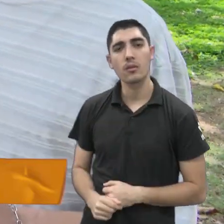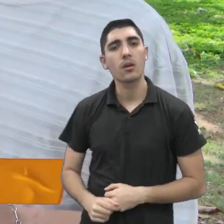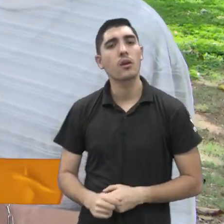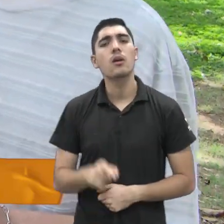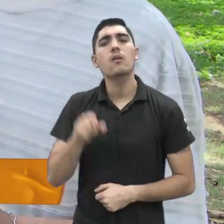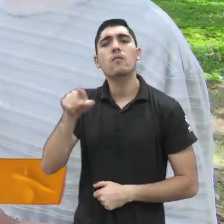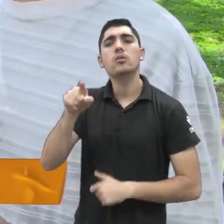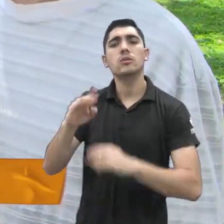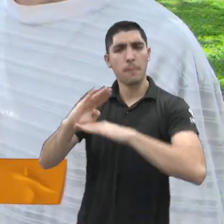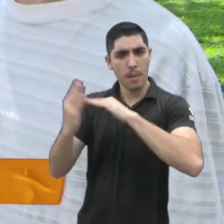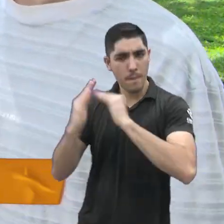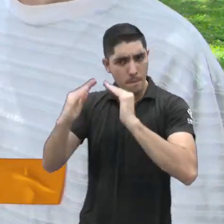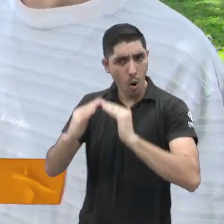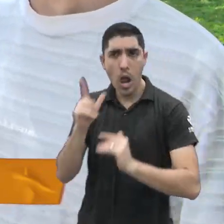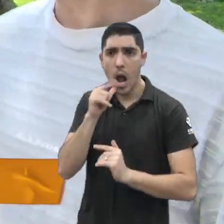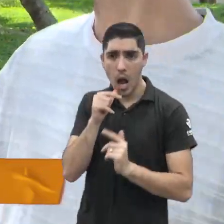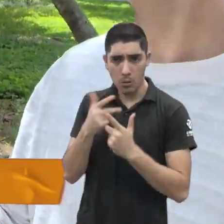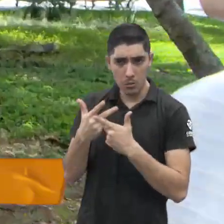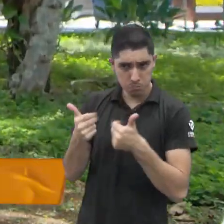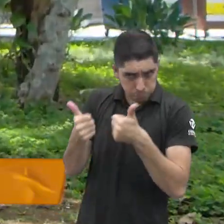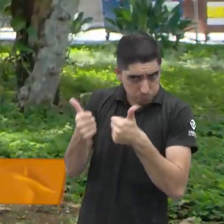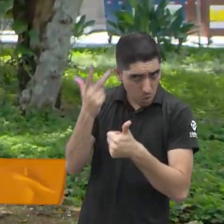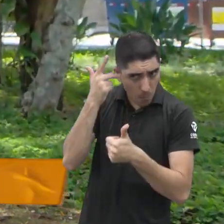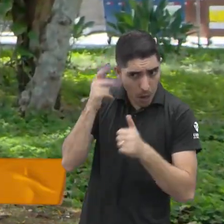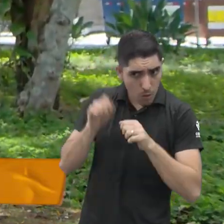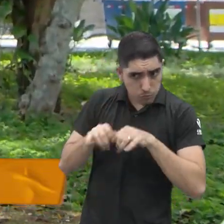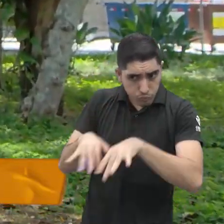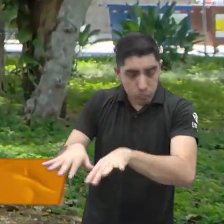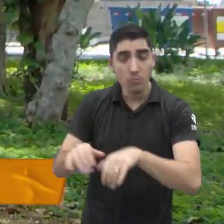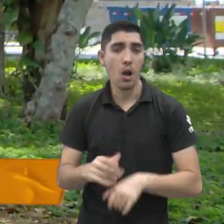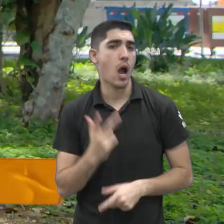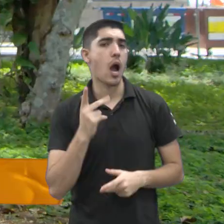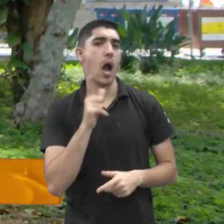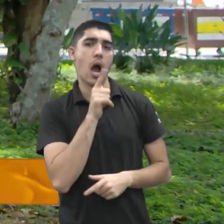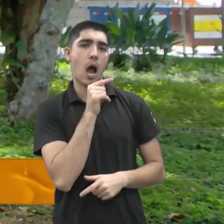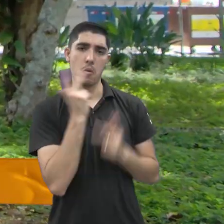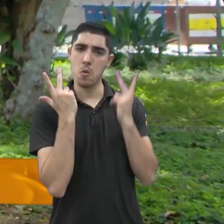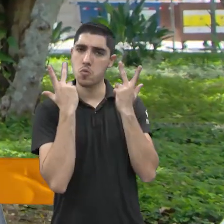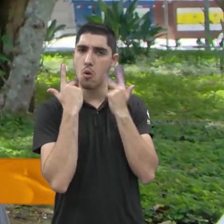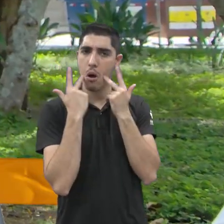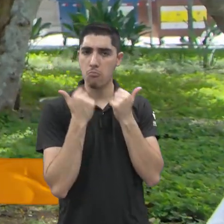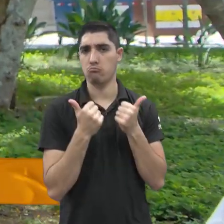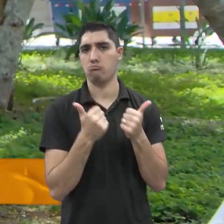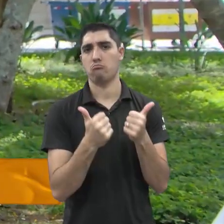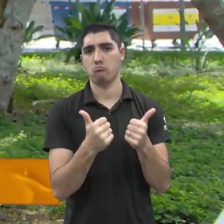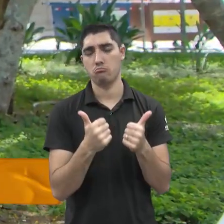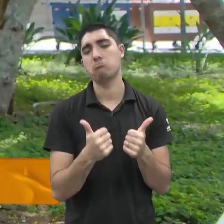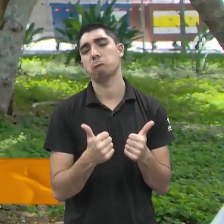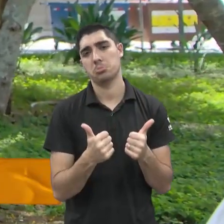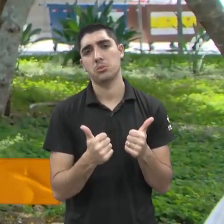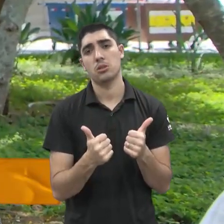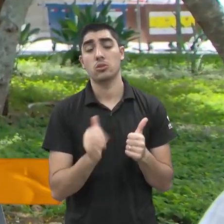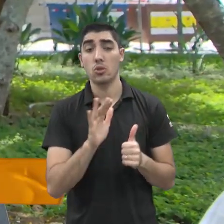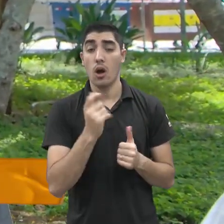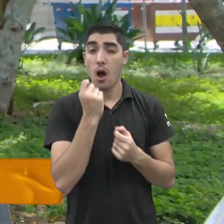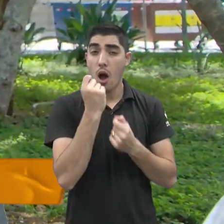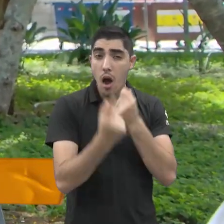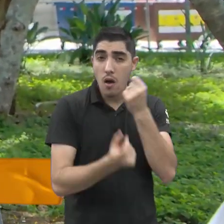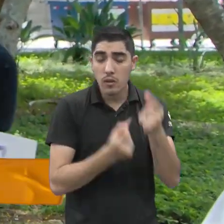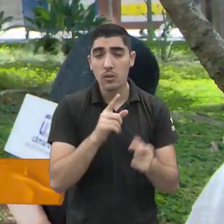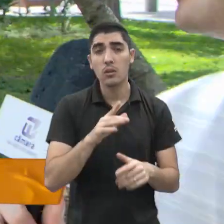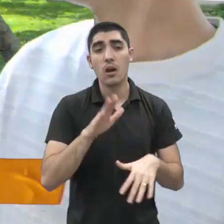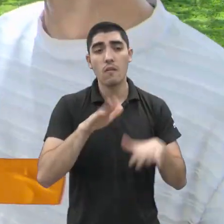água lá na região que o senhor mora? Não, a água está tudo ok, a única coisa que vem de vez em quando é muito